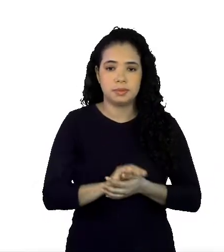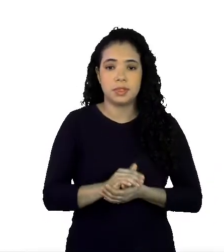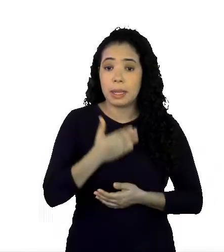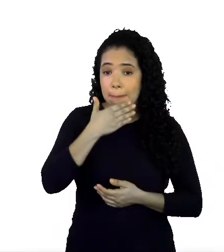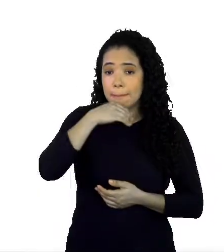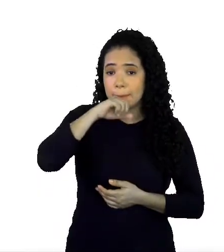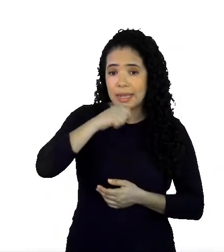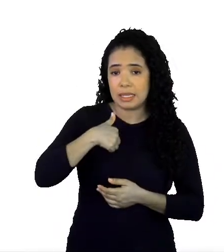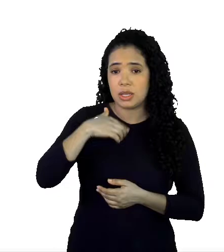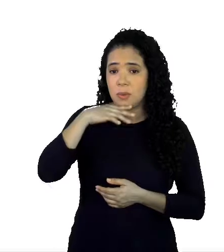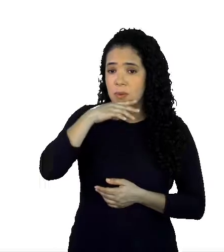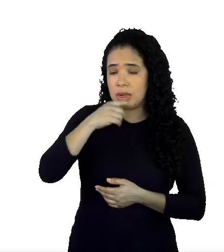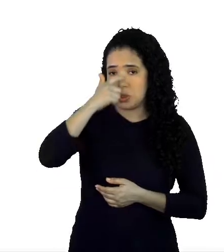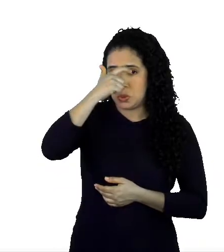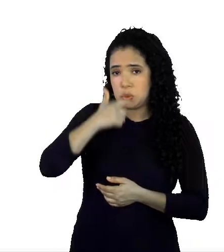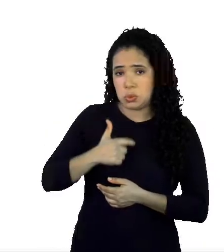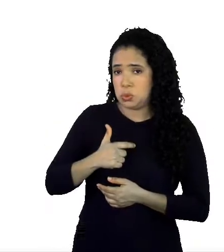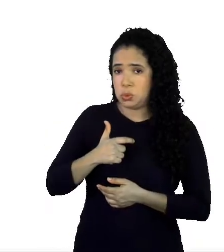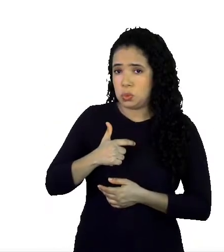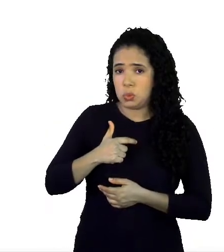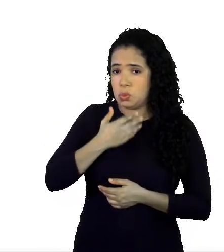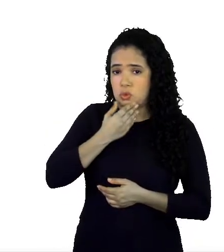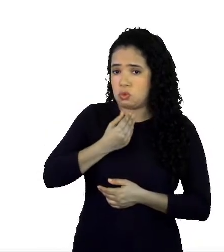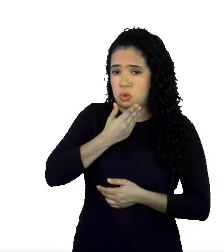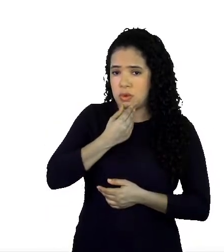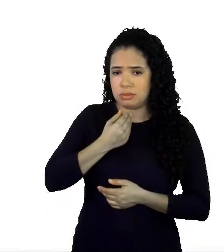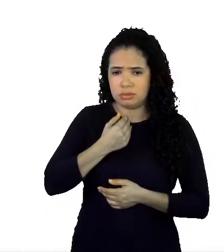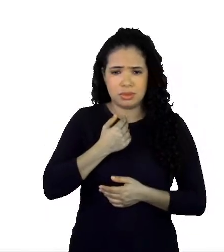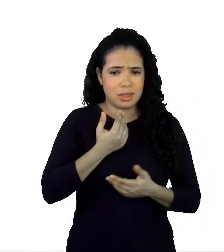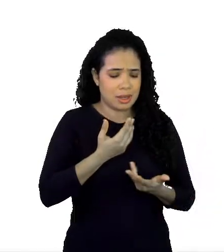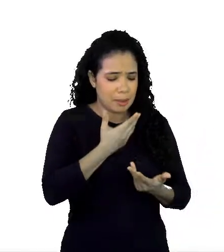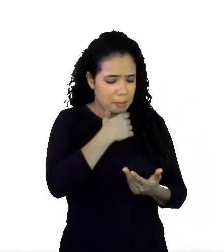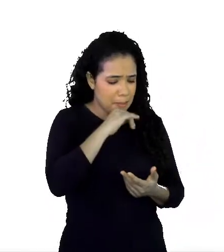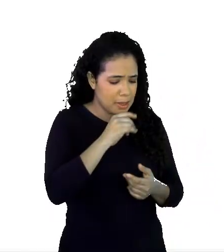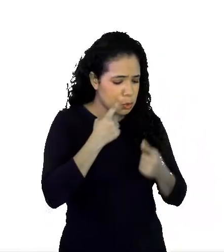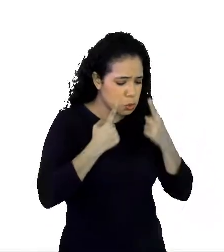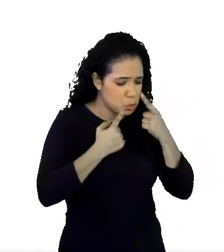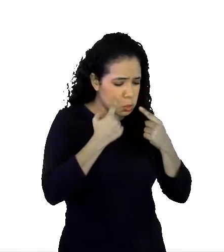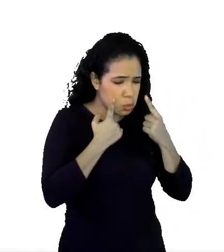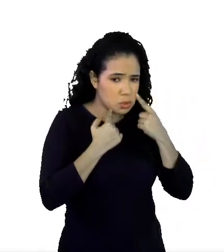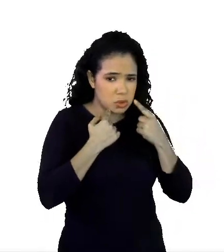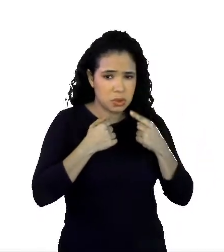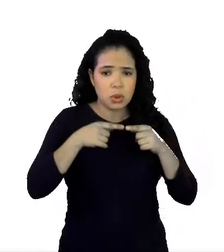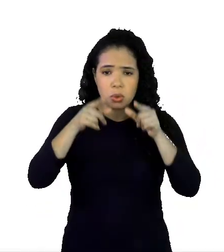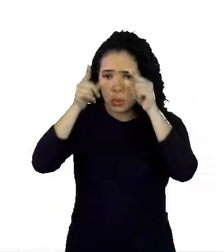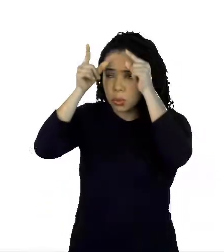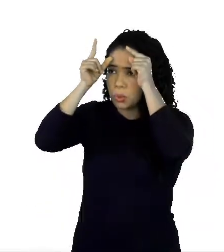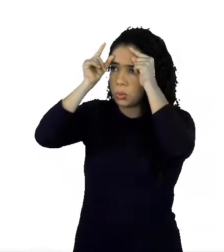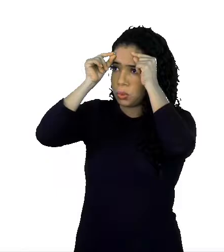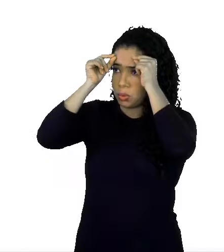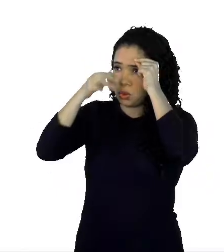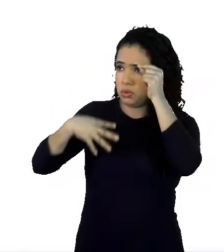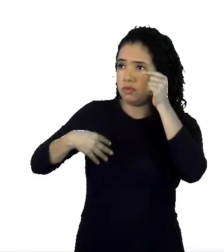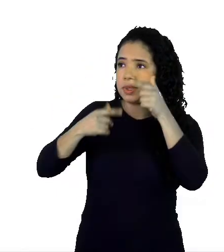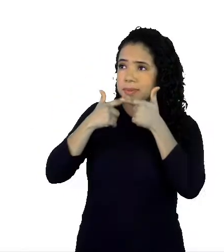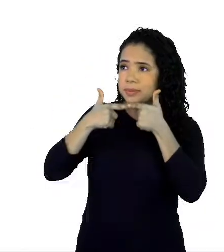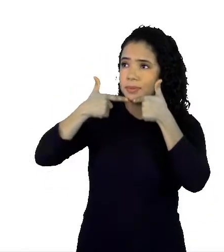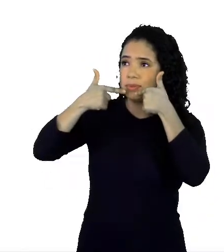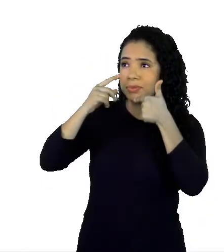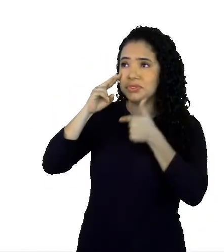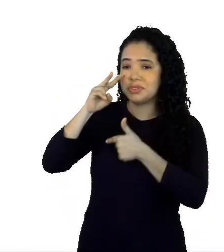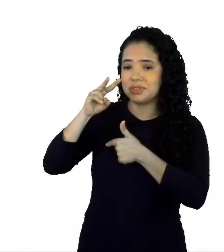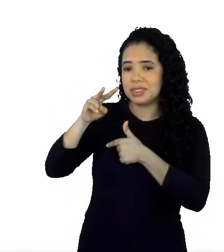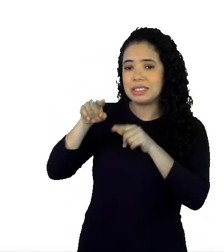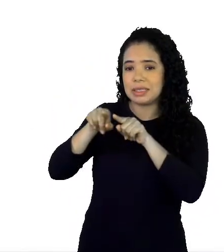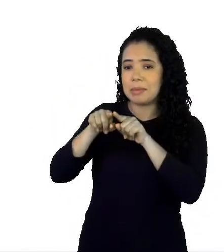eu acho que não sou homem. Decepcionado, o pai chorou. Aliviado, o filho sorriu, vendo que o pai também